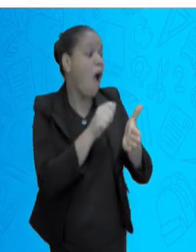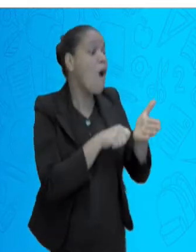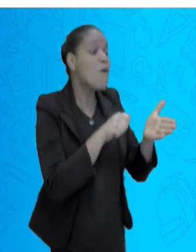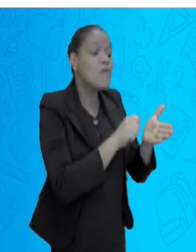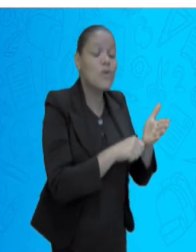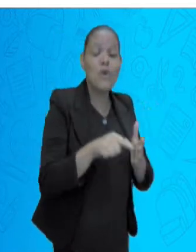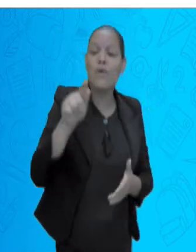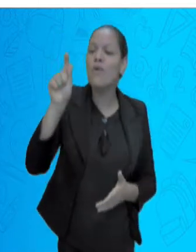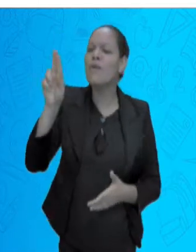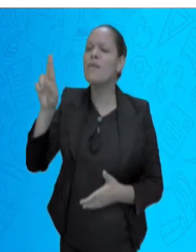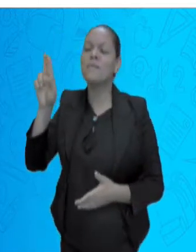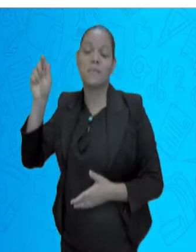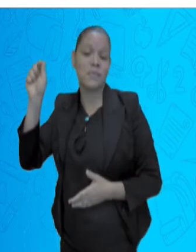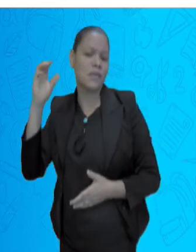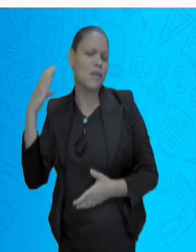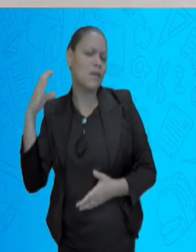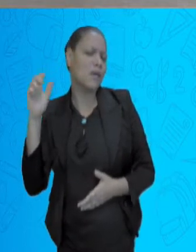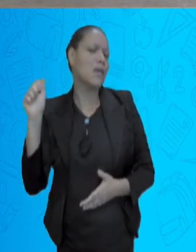Graça Batitucci.